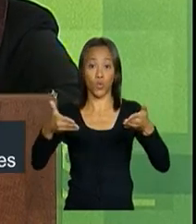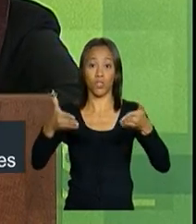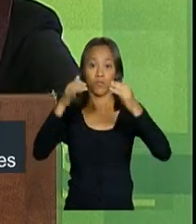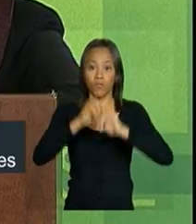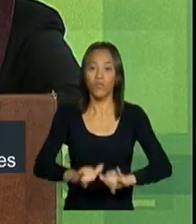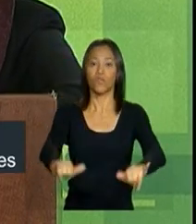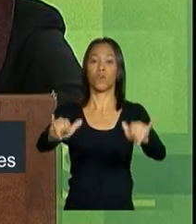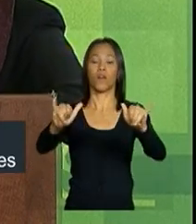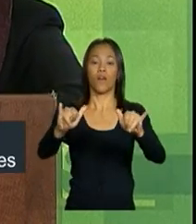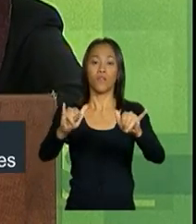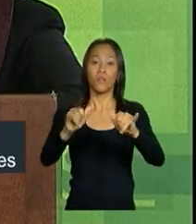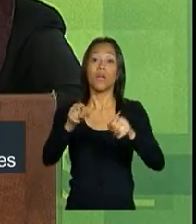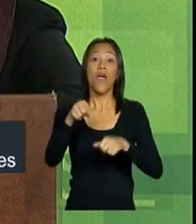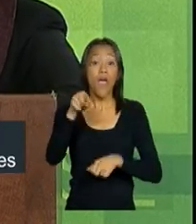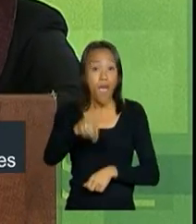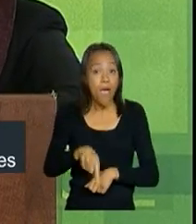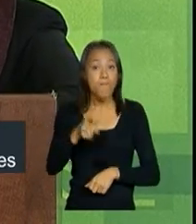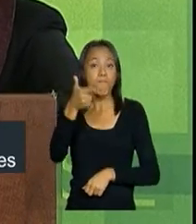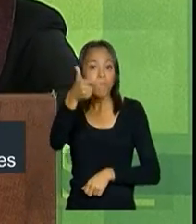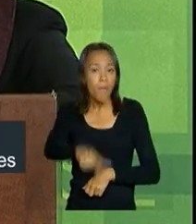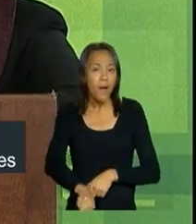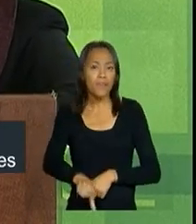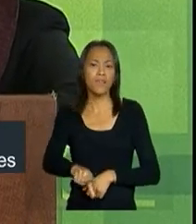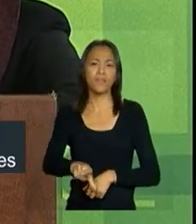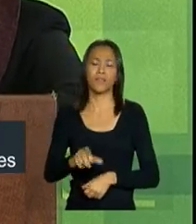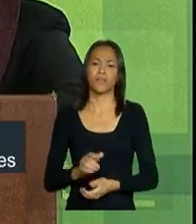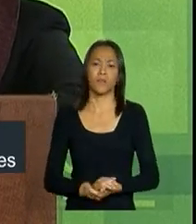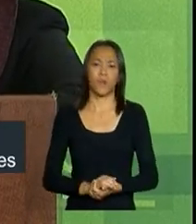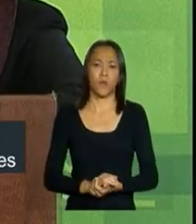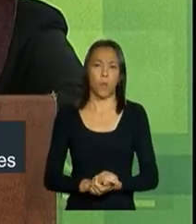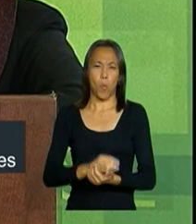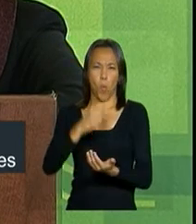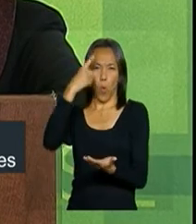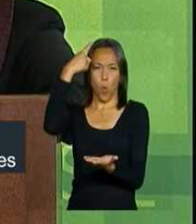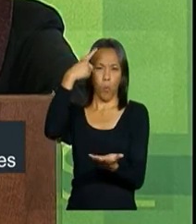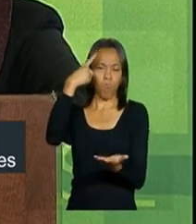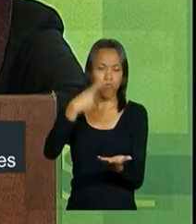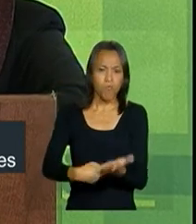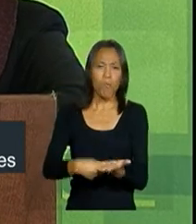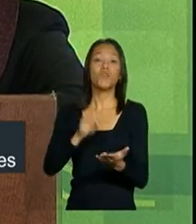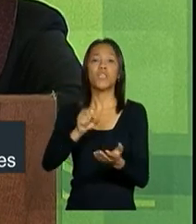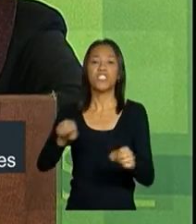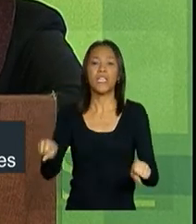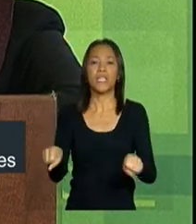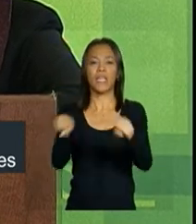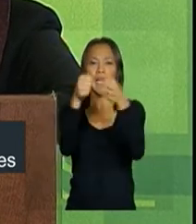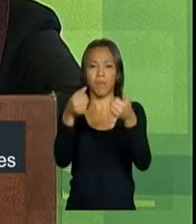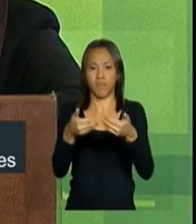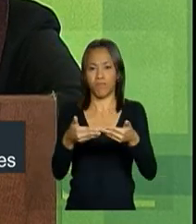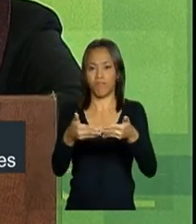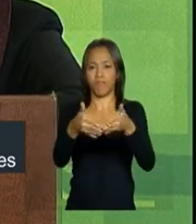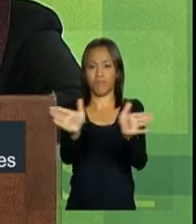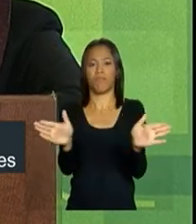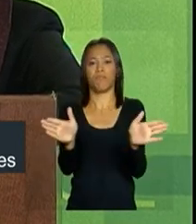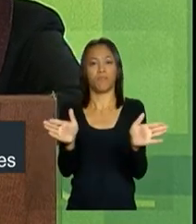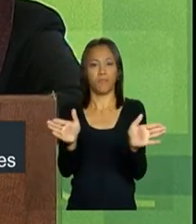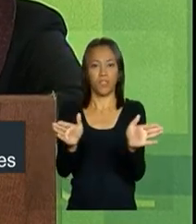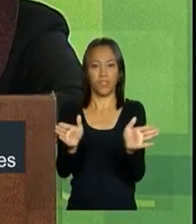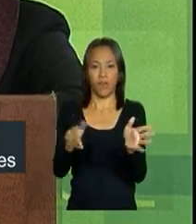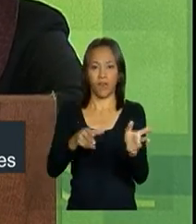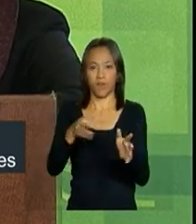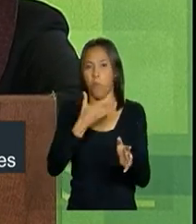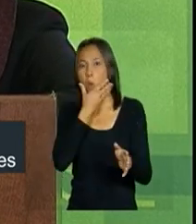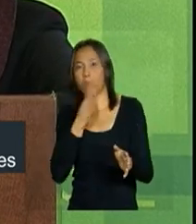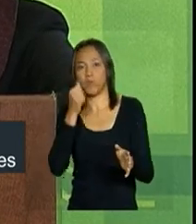hoje seja mais um Largo na ruptura do paradigma da divisão sexual do trabalho